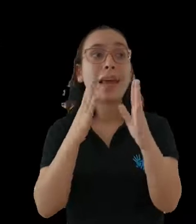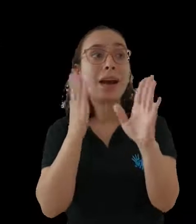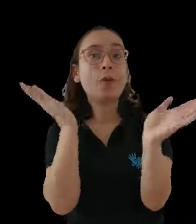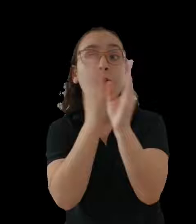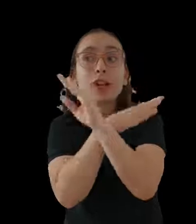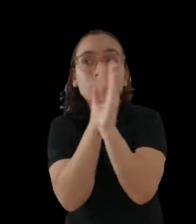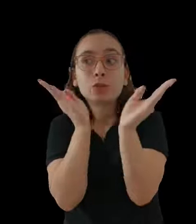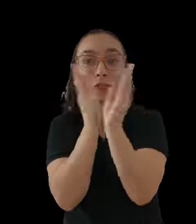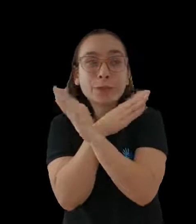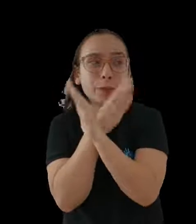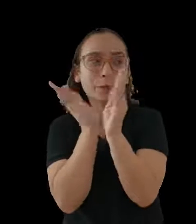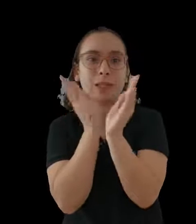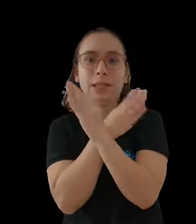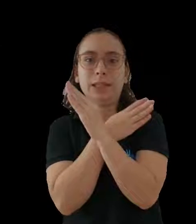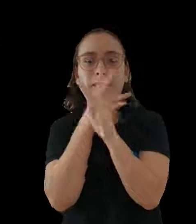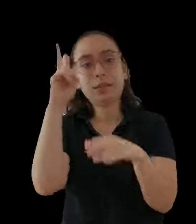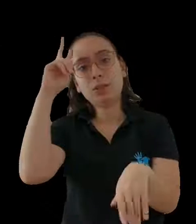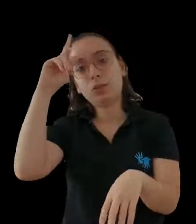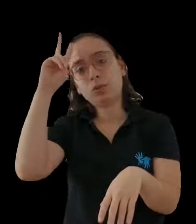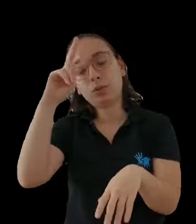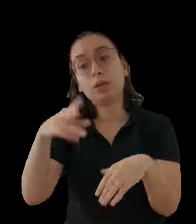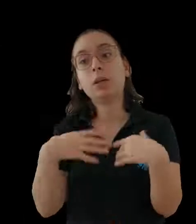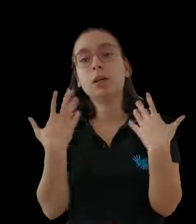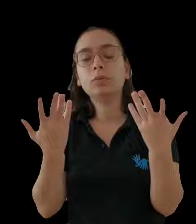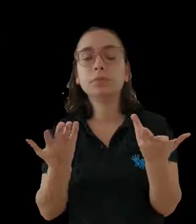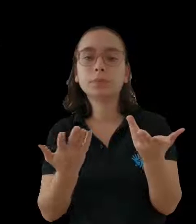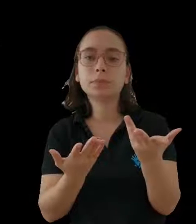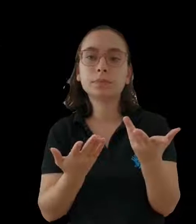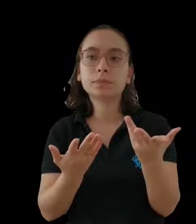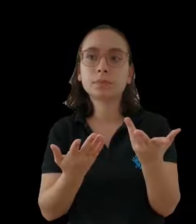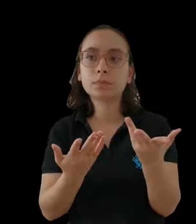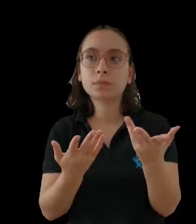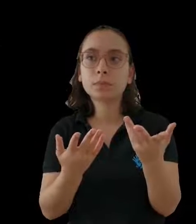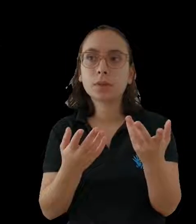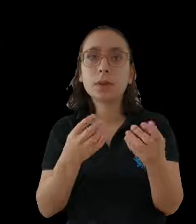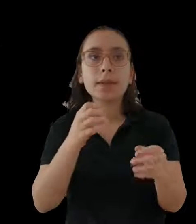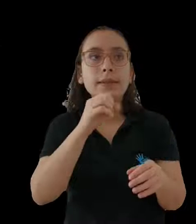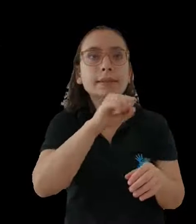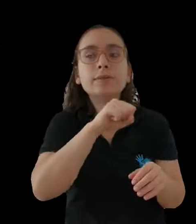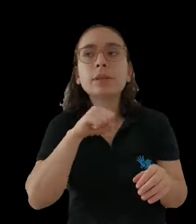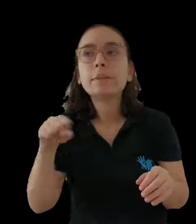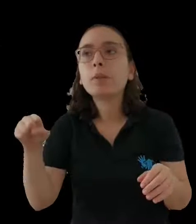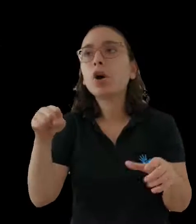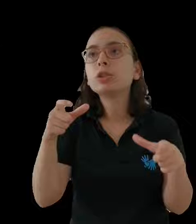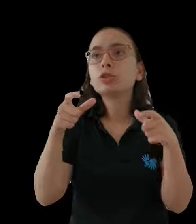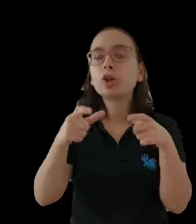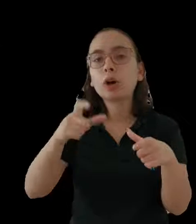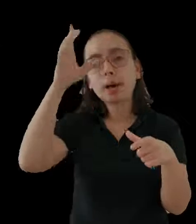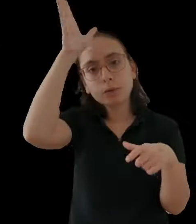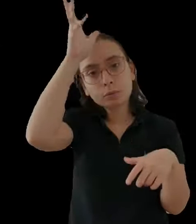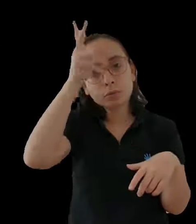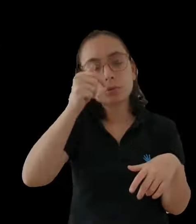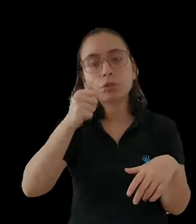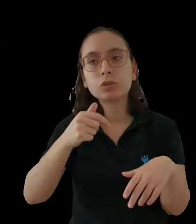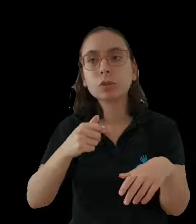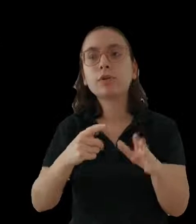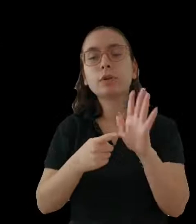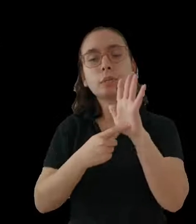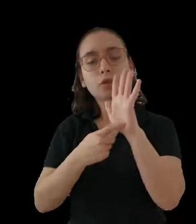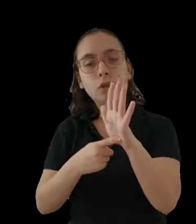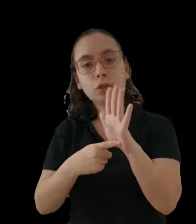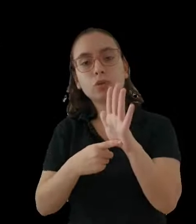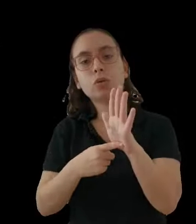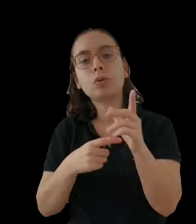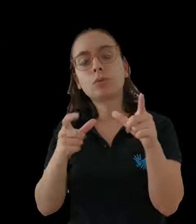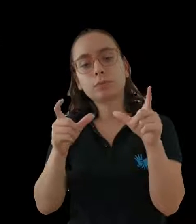hora do suspense, é a hora do clímax, né? Então, ele se vê na porta do galinheiro. Vocês podem mostrar o galinheiro